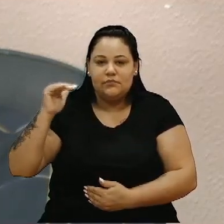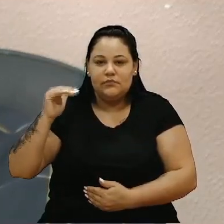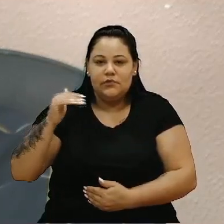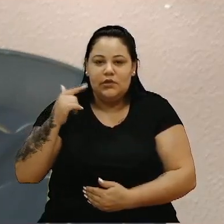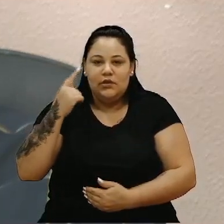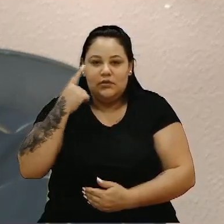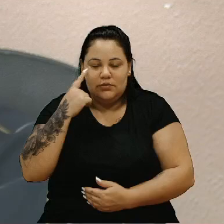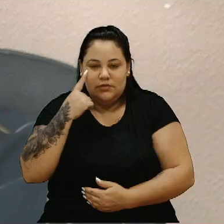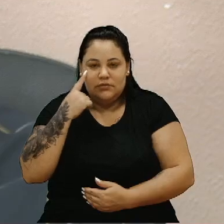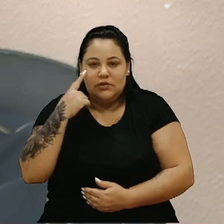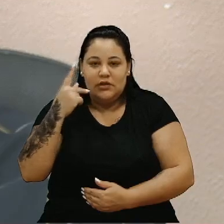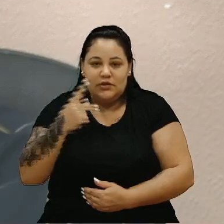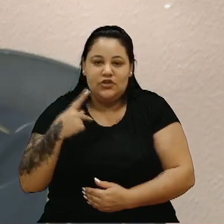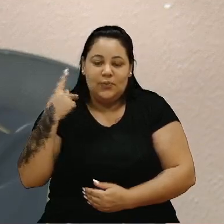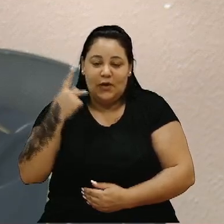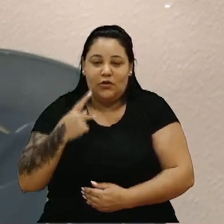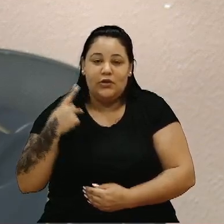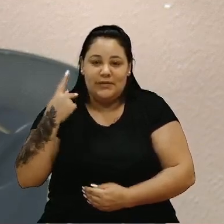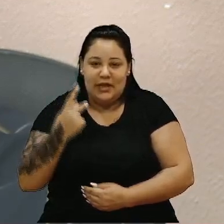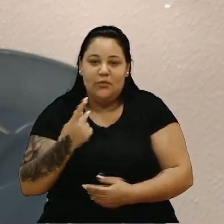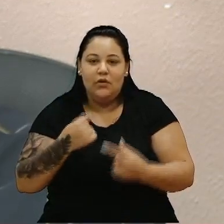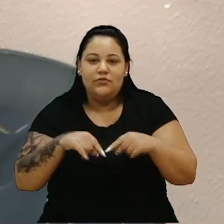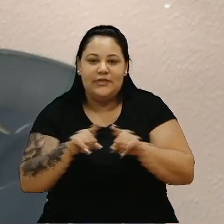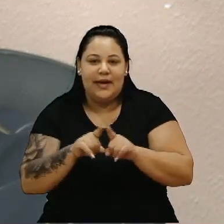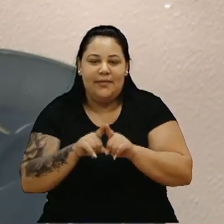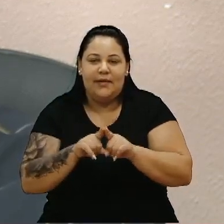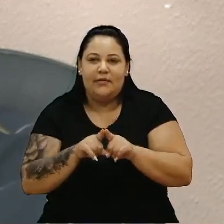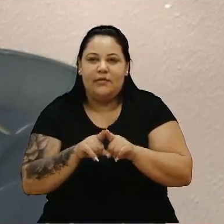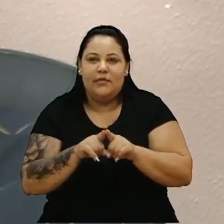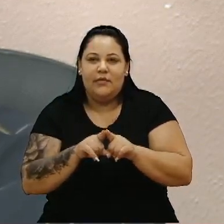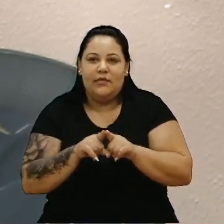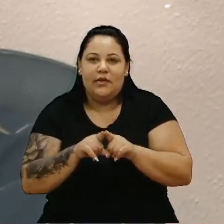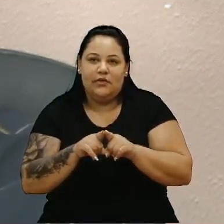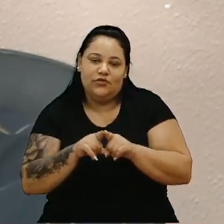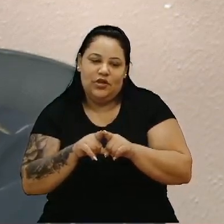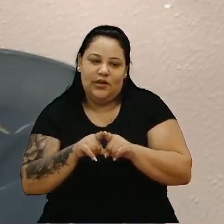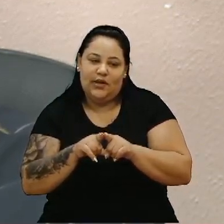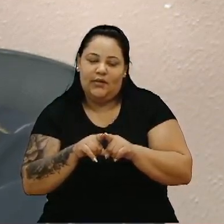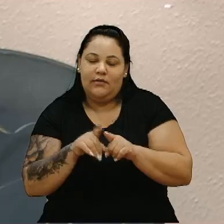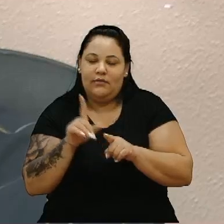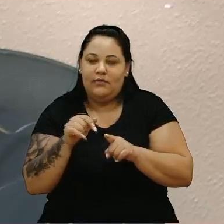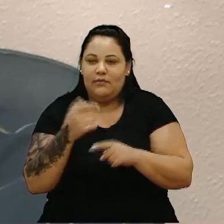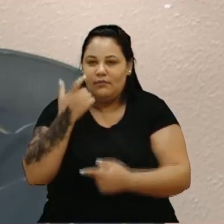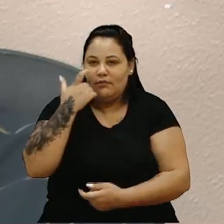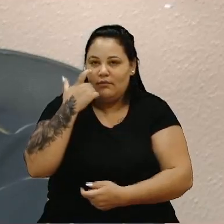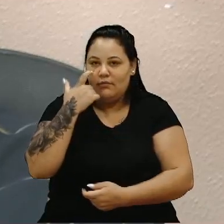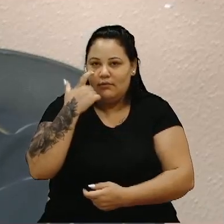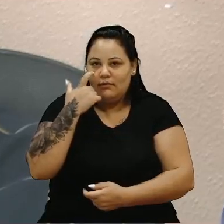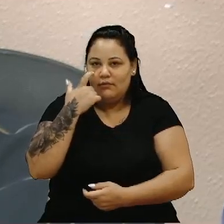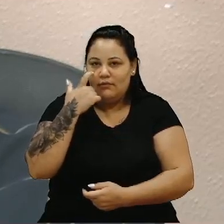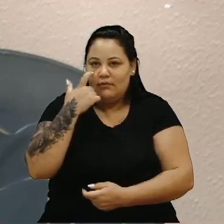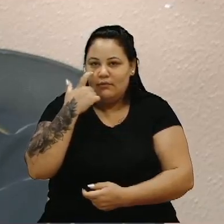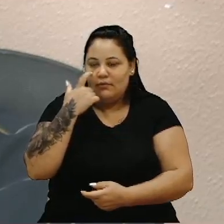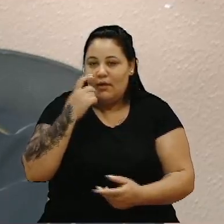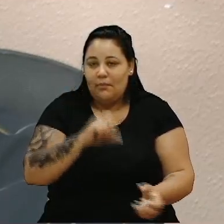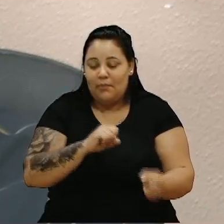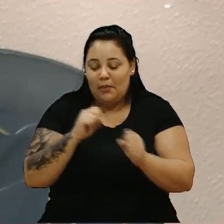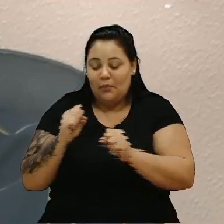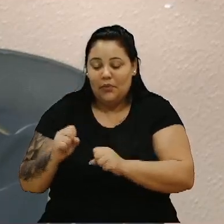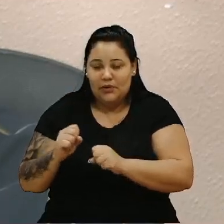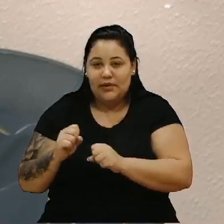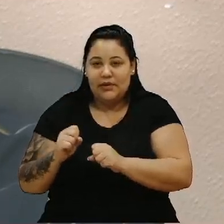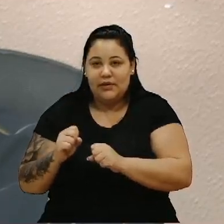políticas, em medidas, em isenções de impostos, sim, né? Daqui a pouco ver de onde que dá para tirar, para poder isentar esse segmento